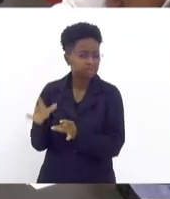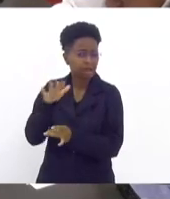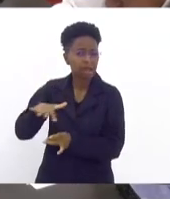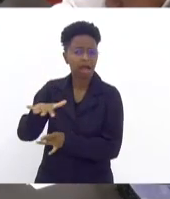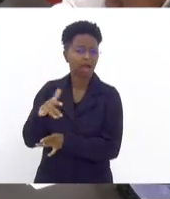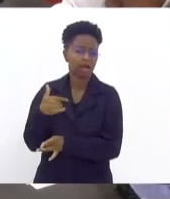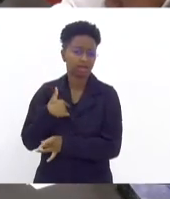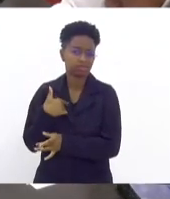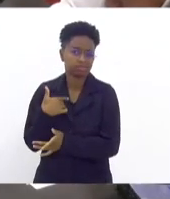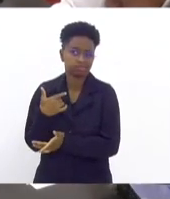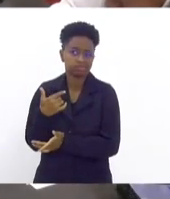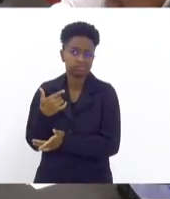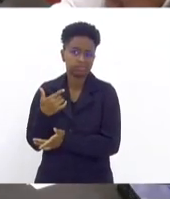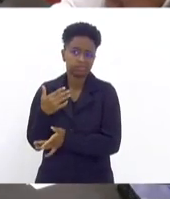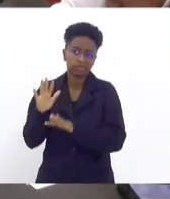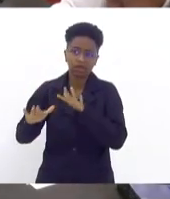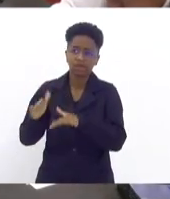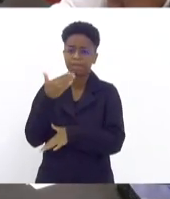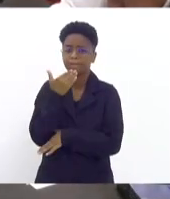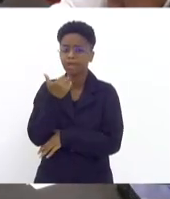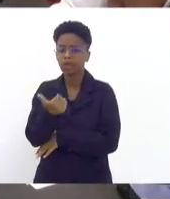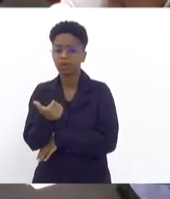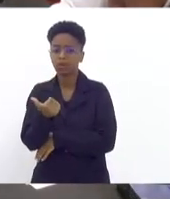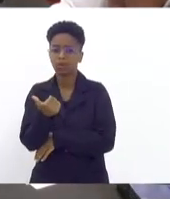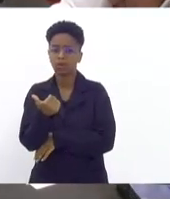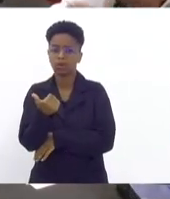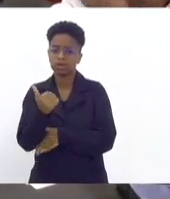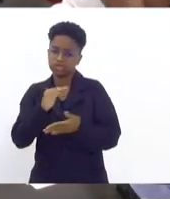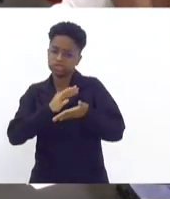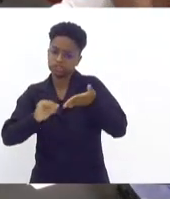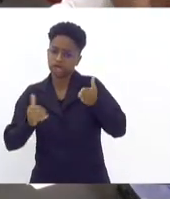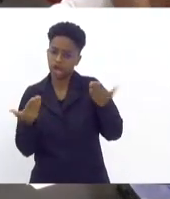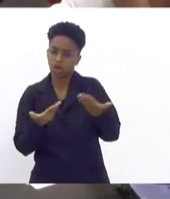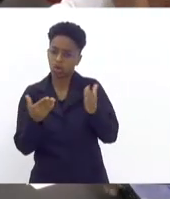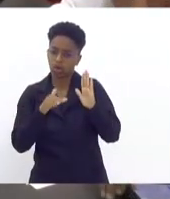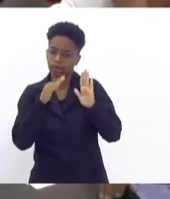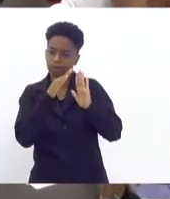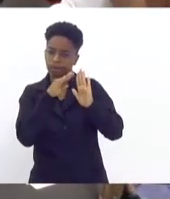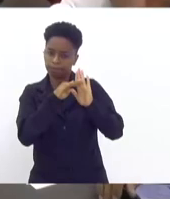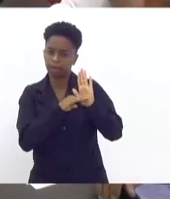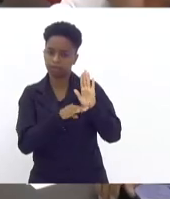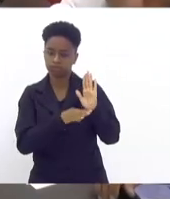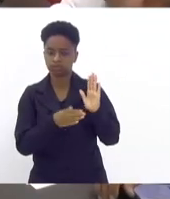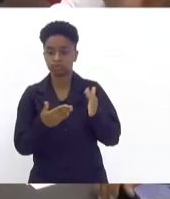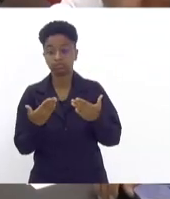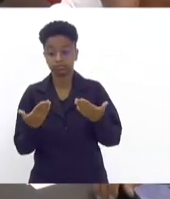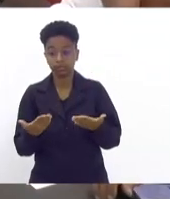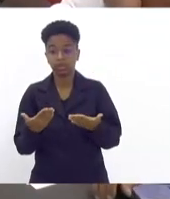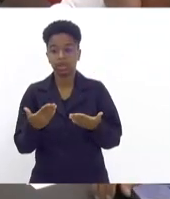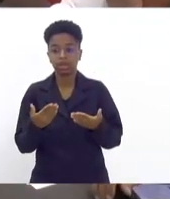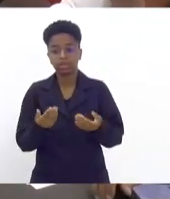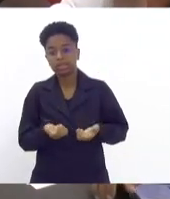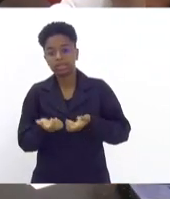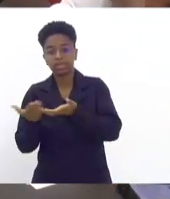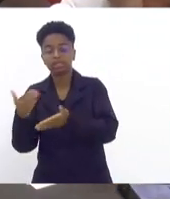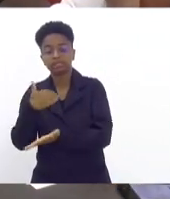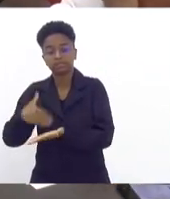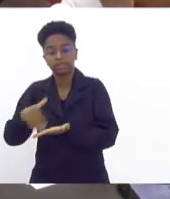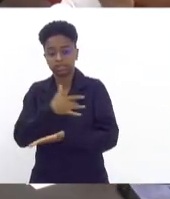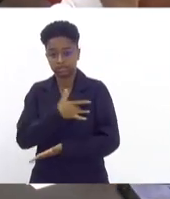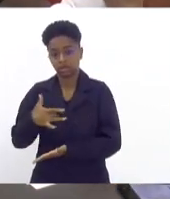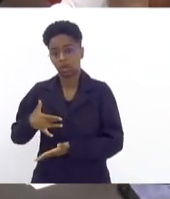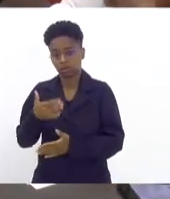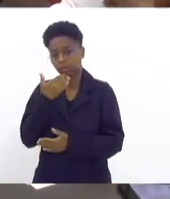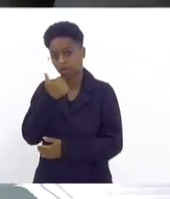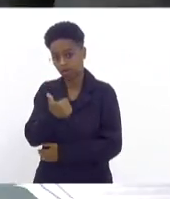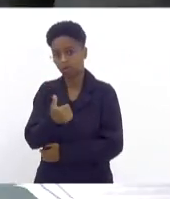Acho que talvez valha a pena baixar diligência nesse assunto. Prudente. Então, baixar a diligência para a Secretaria de Estado de Saúde, sim, né? Baixa